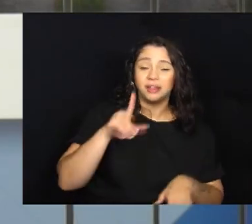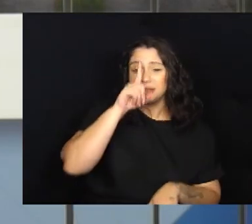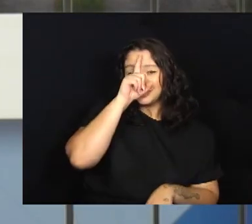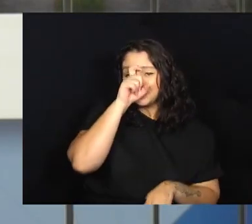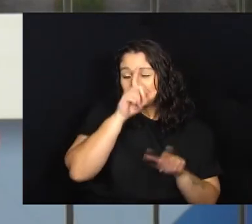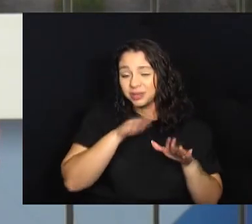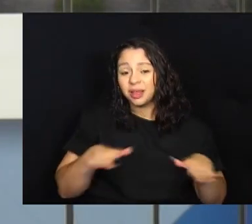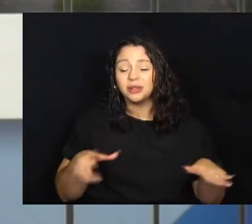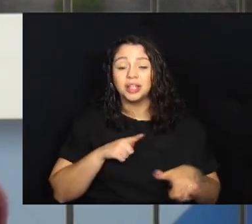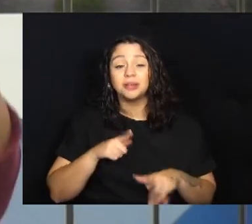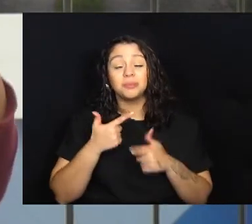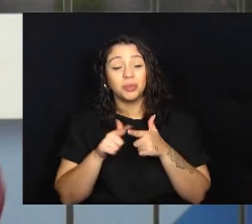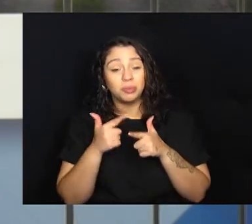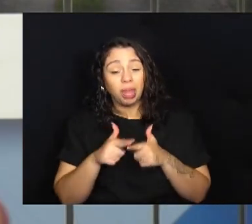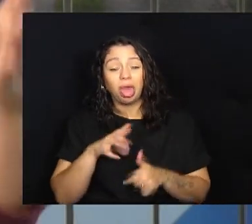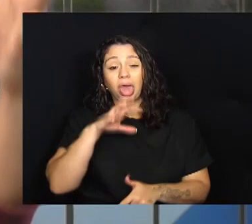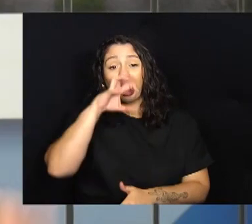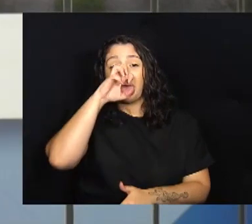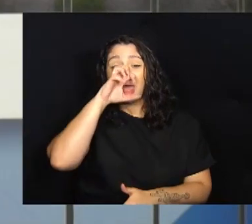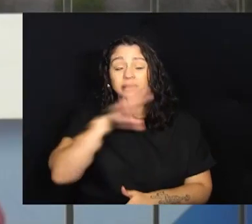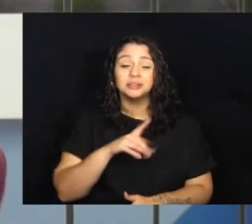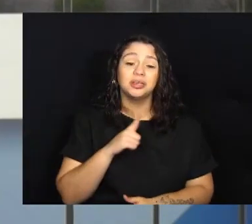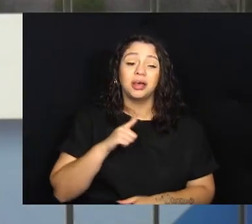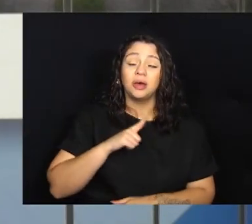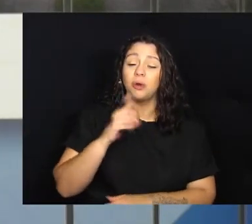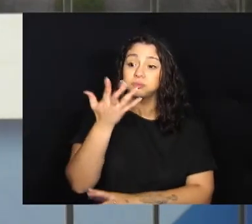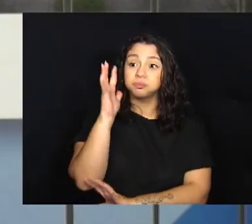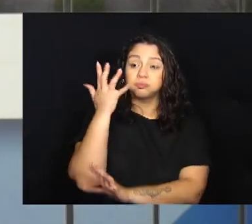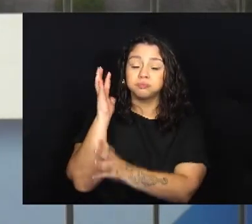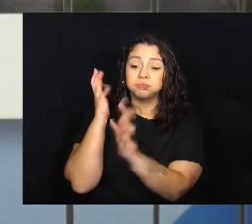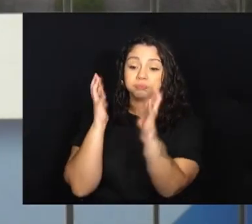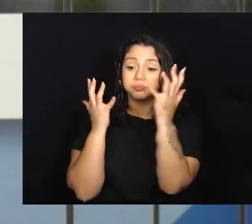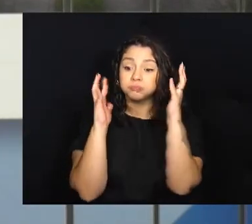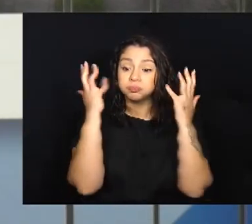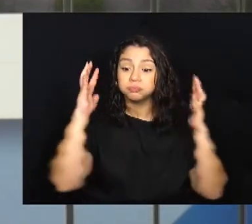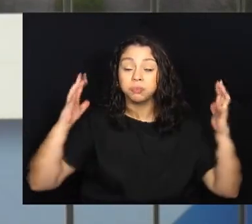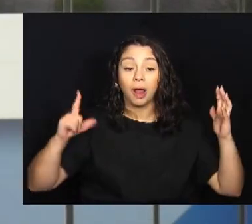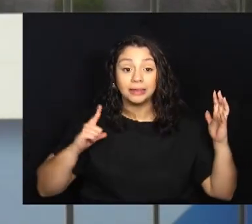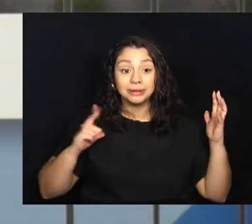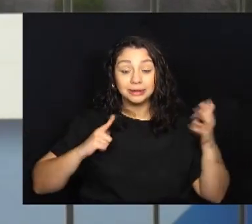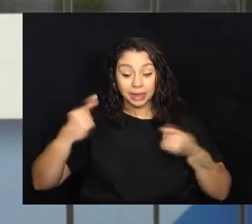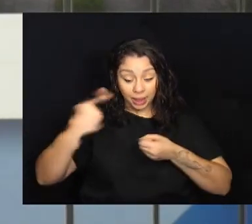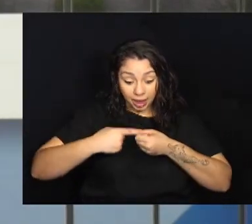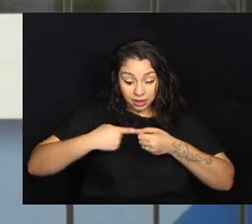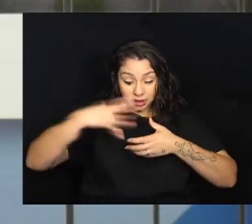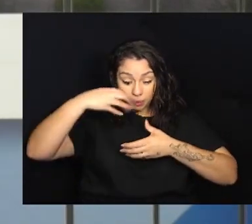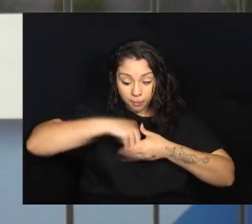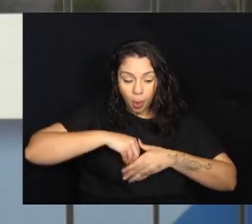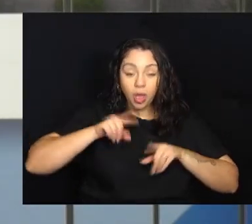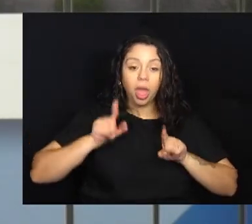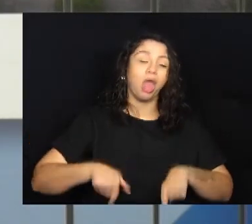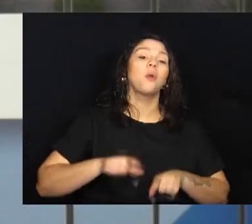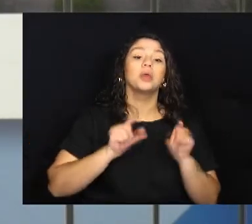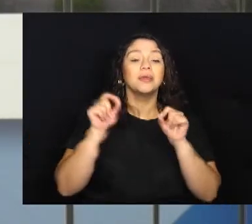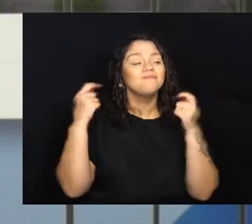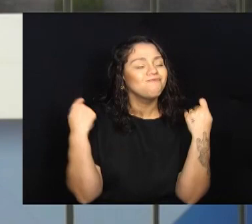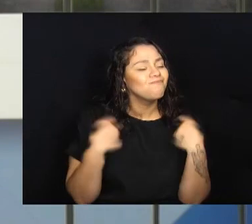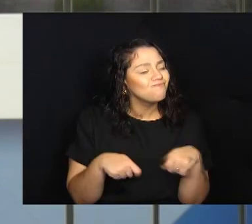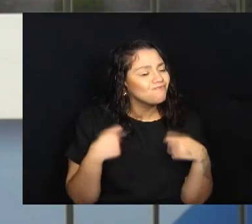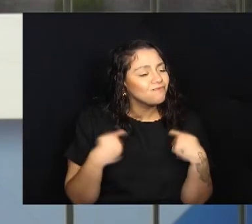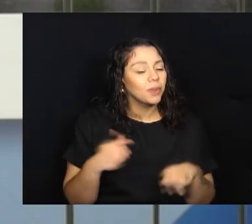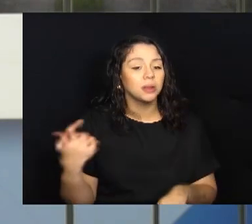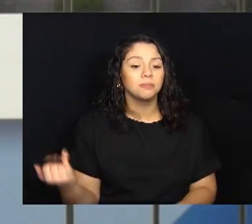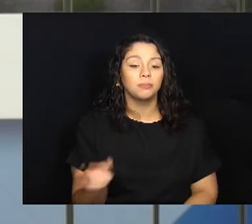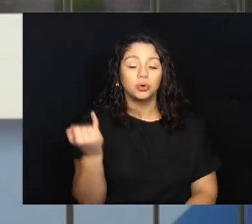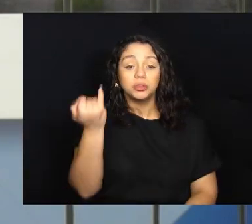respiratórios. A presença dos indivíduos arbóreos, da vegetação urbana, ela é essencial, ela é importante. E a gente